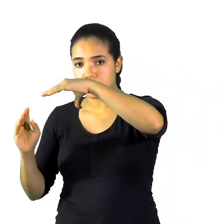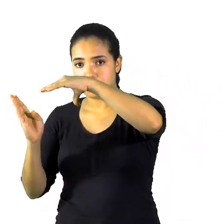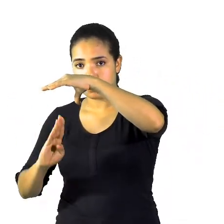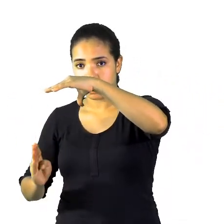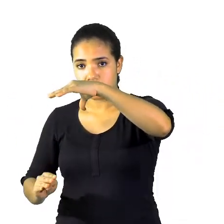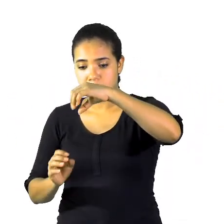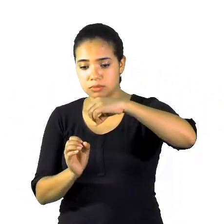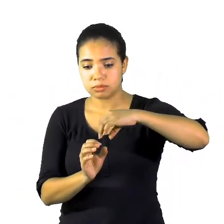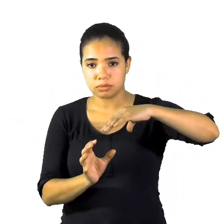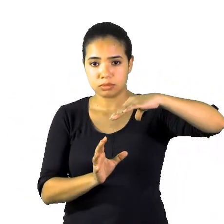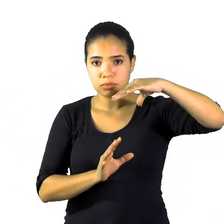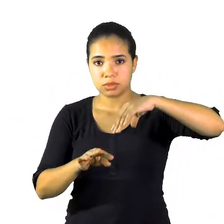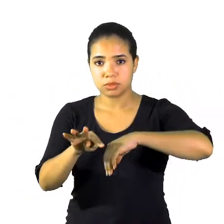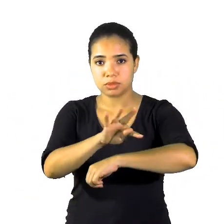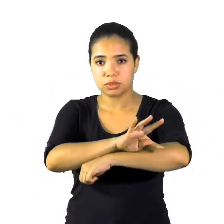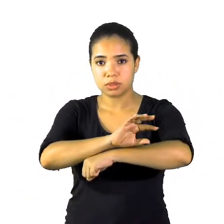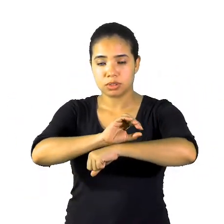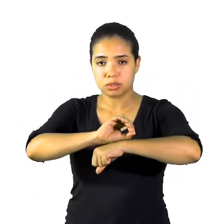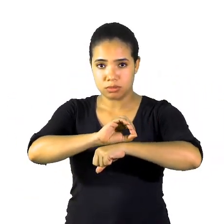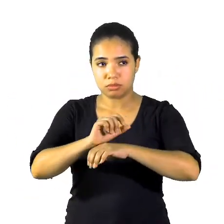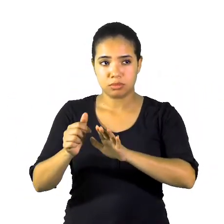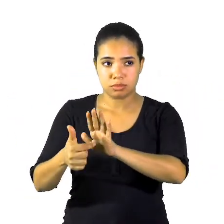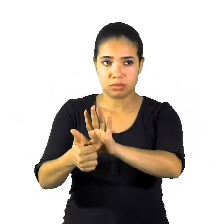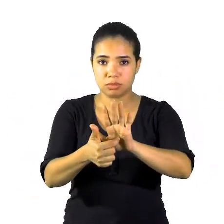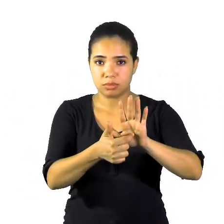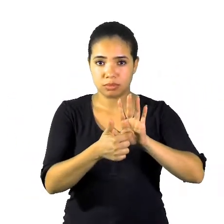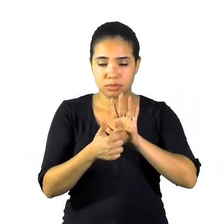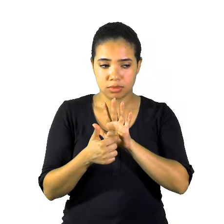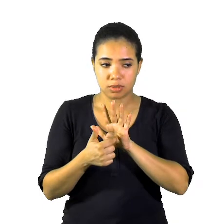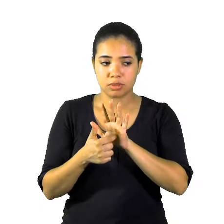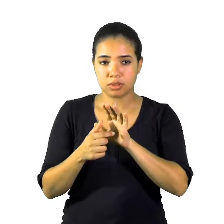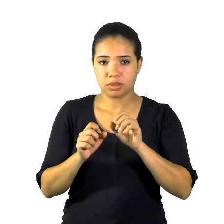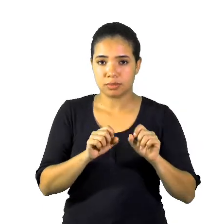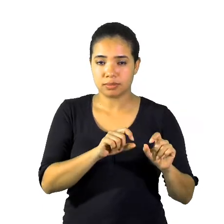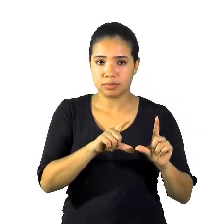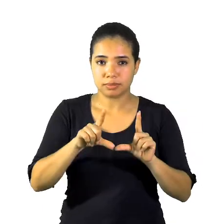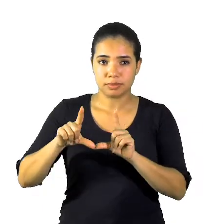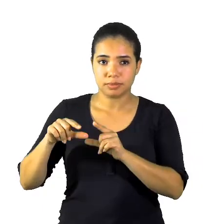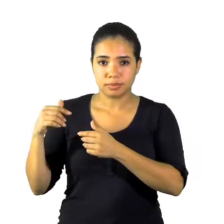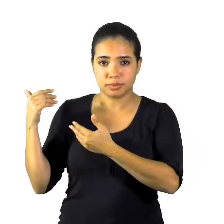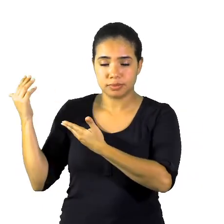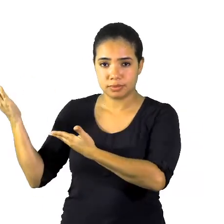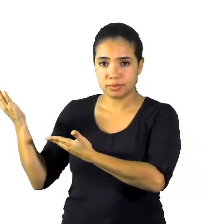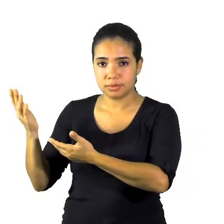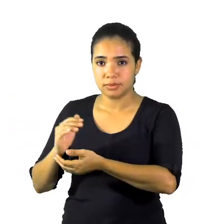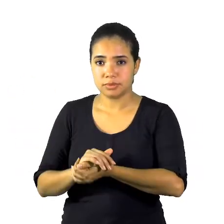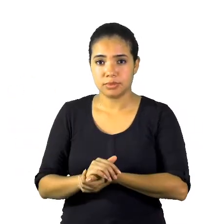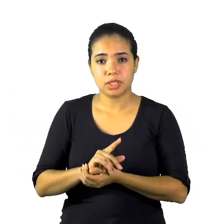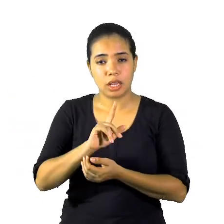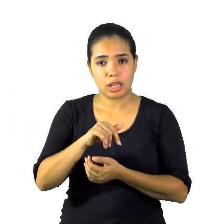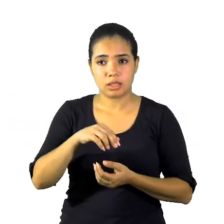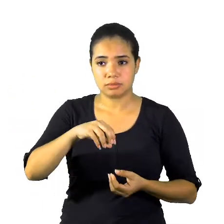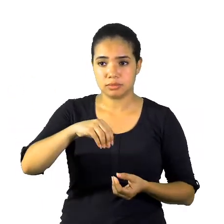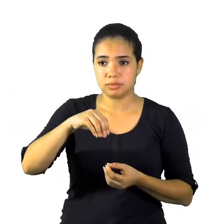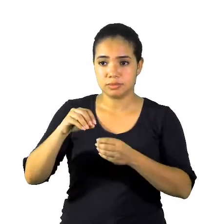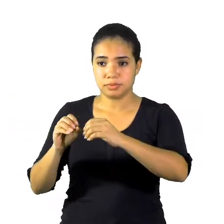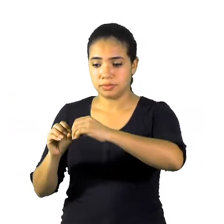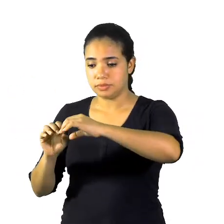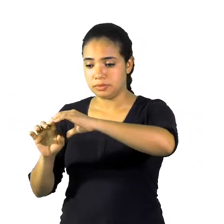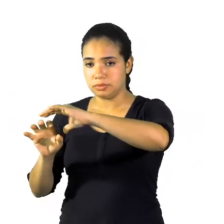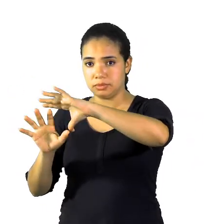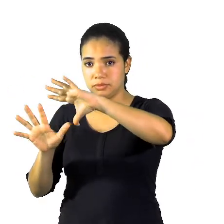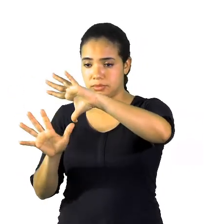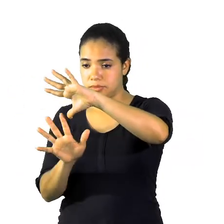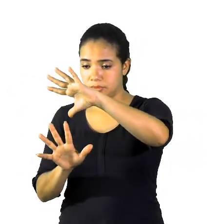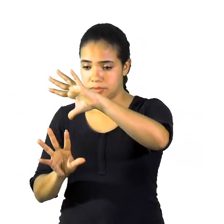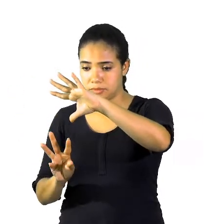mapa do estado do Tocantins, mostrado no nosso slide. Exatamente isso é um mapa, é uma representação gráfica.